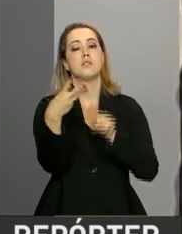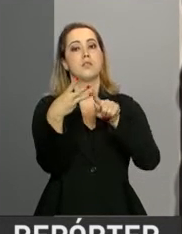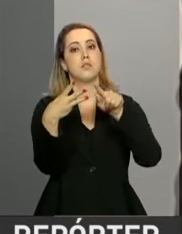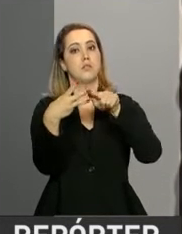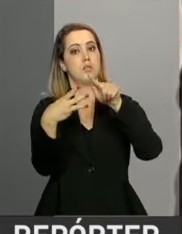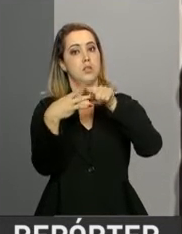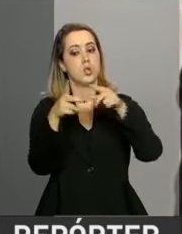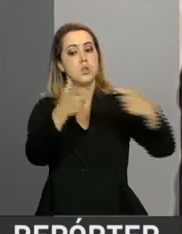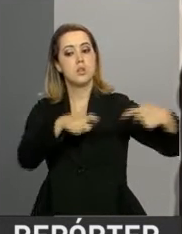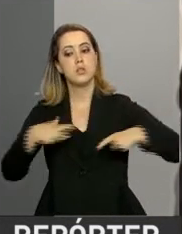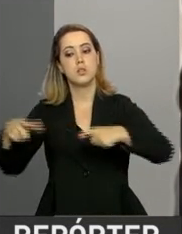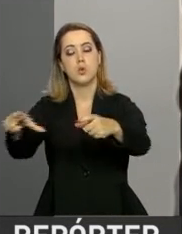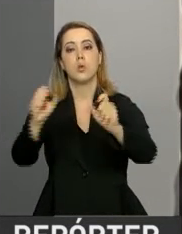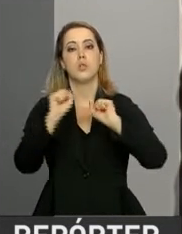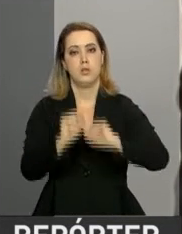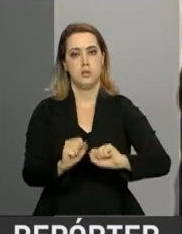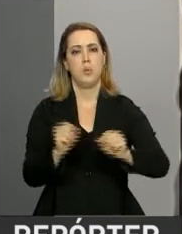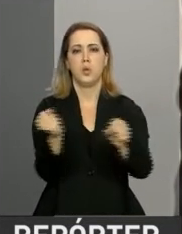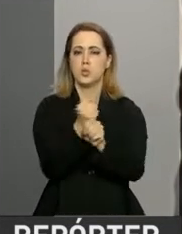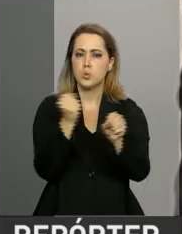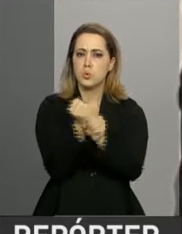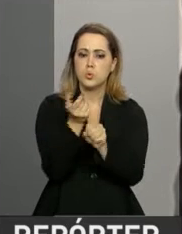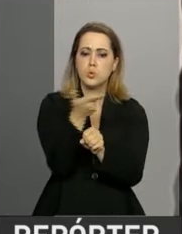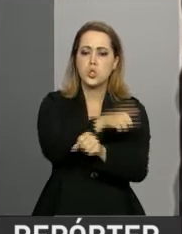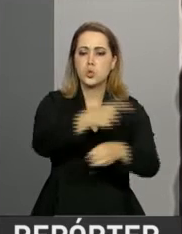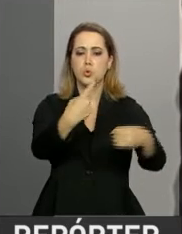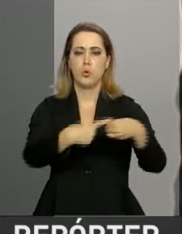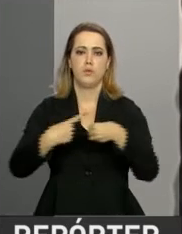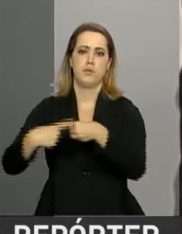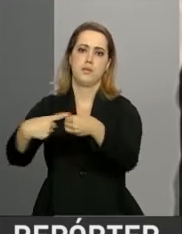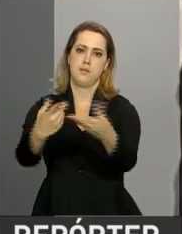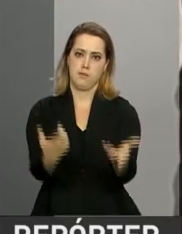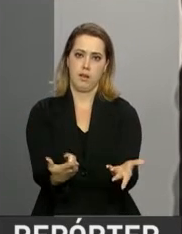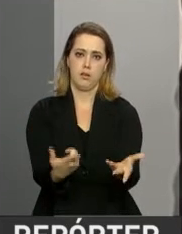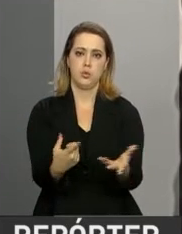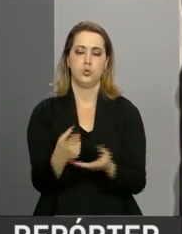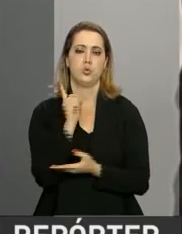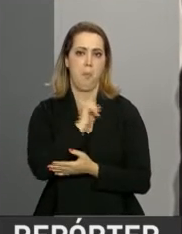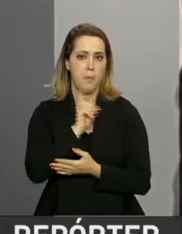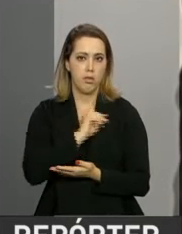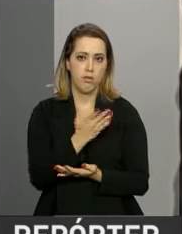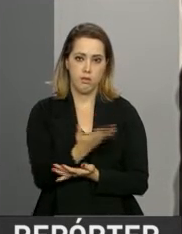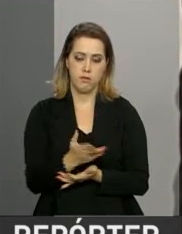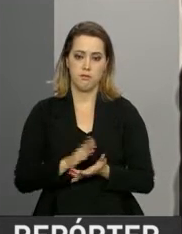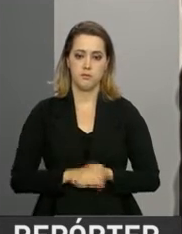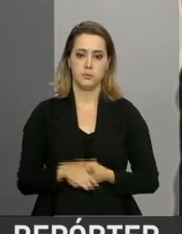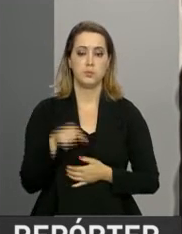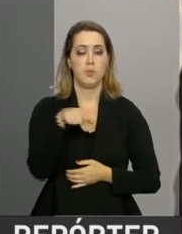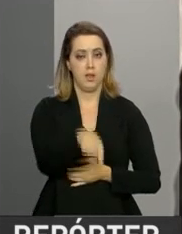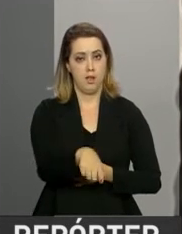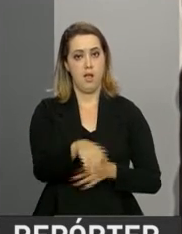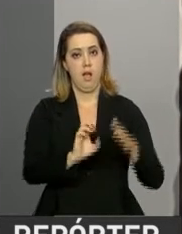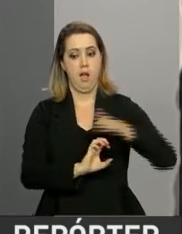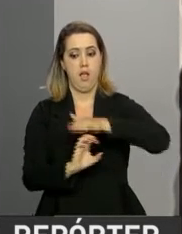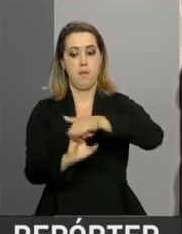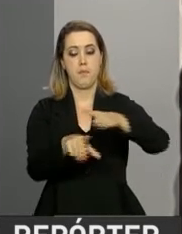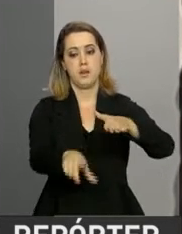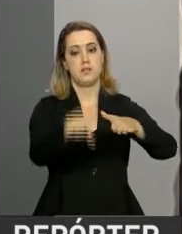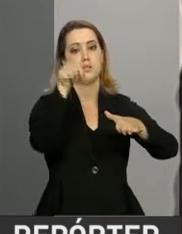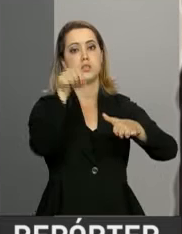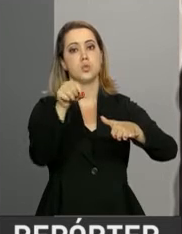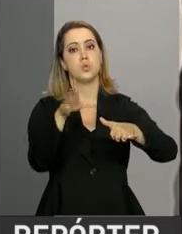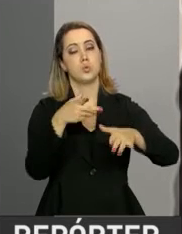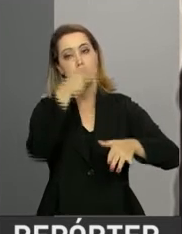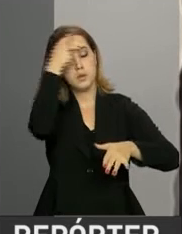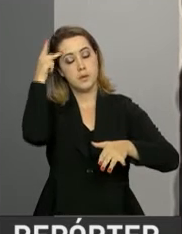para possível reassentamento das comunidades, principalmente de Bento e Paracatu, onde ela selecionou e houve a votação por parte